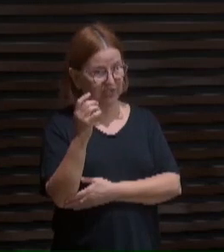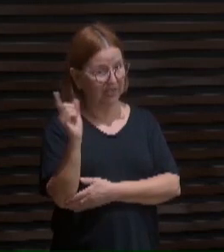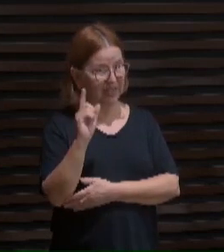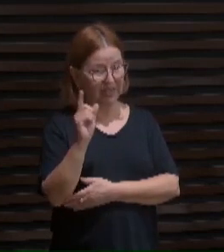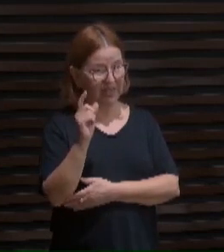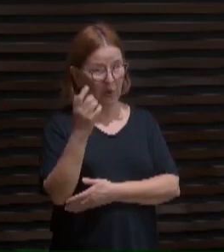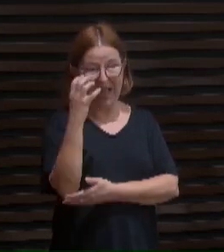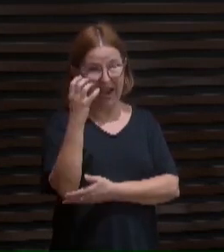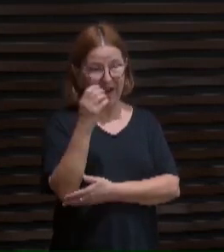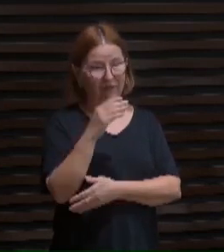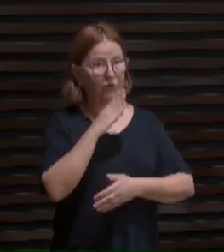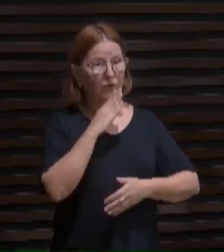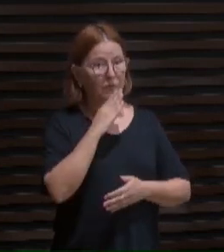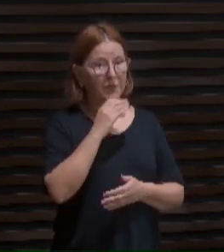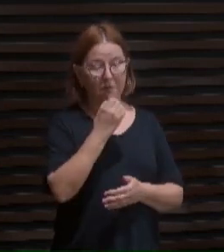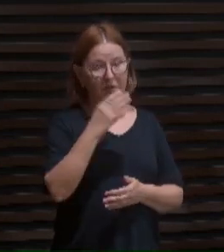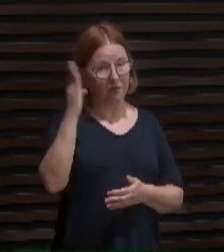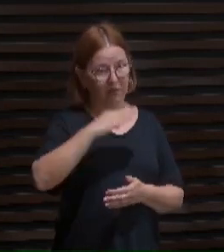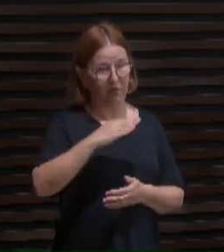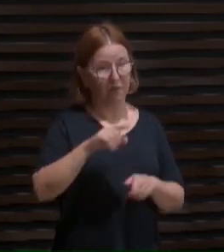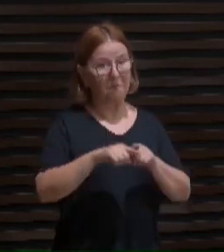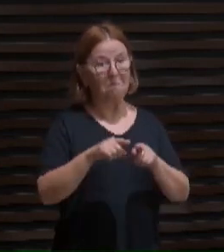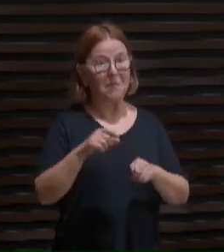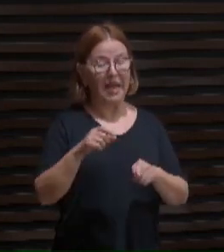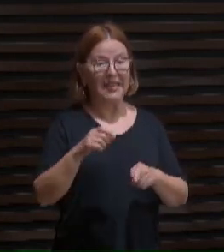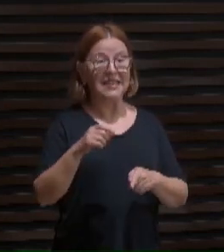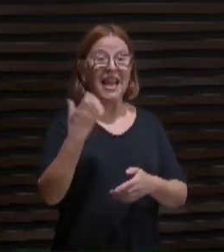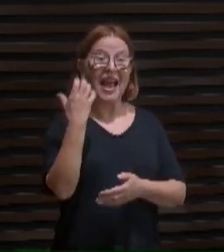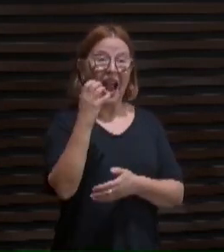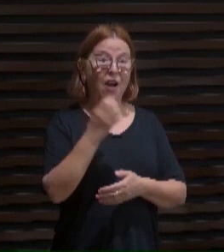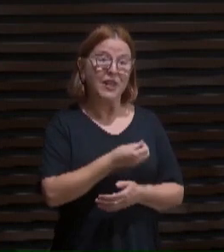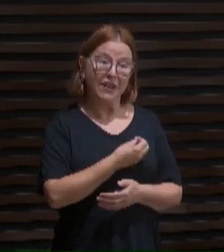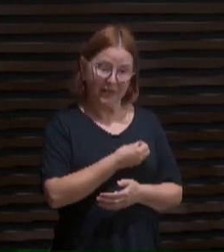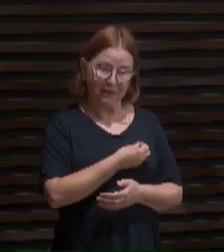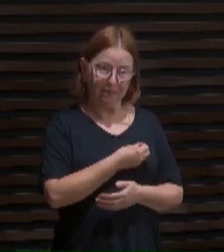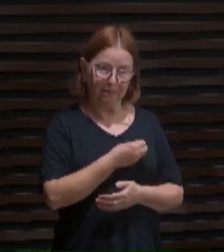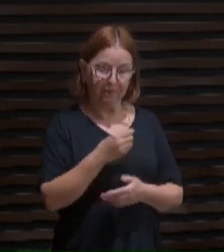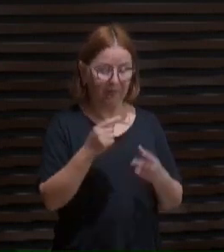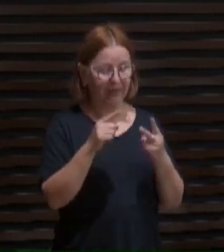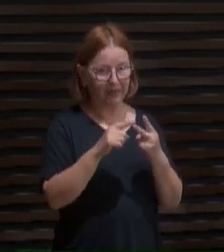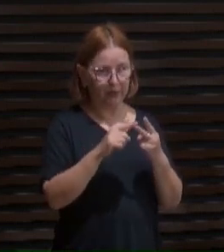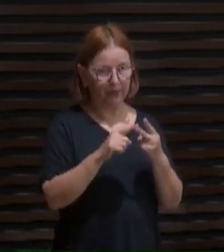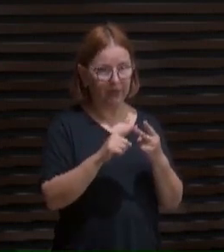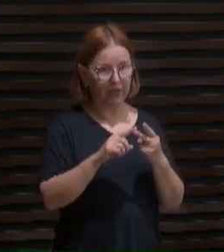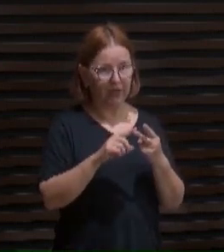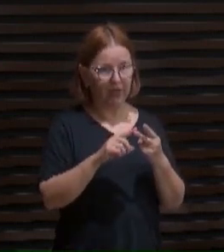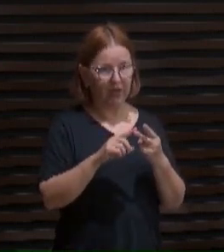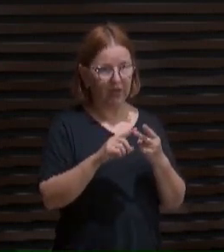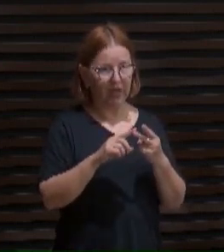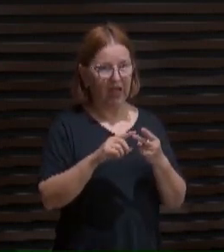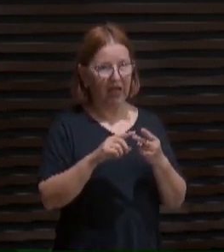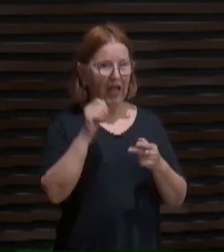árvore da ciência, do conhecimento do bem e do mal. E a segunda coisa, ele disse: não tocareis. Deus não disse que não era para